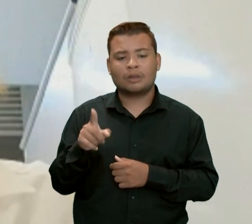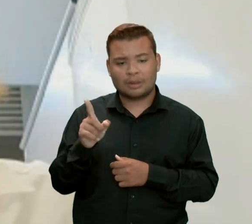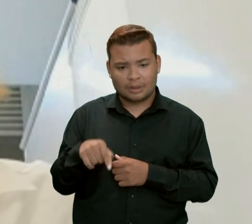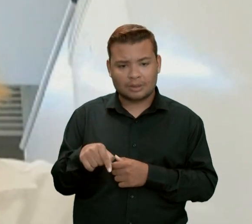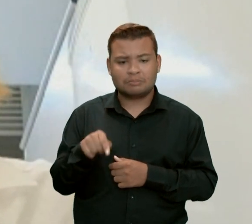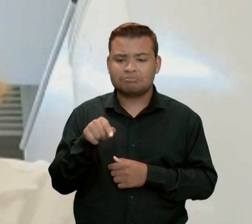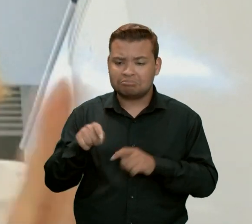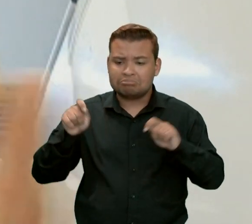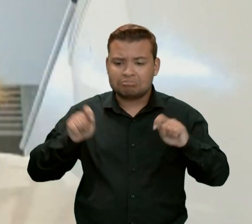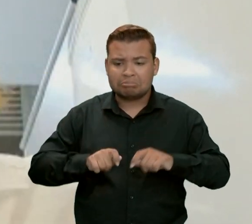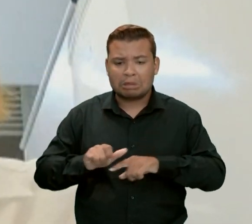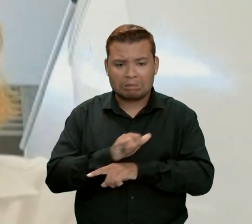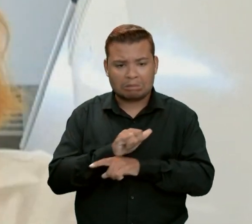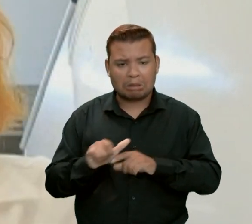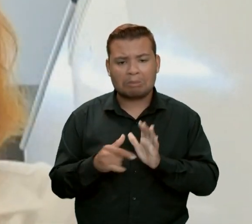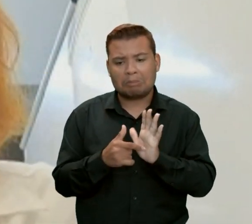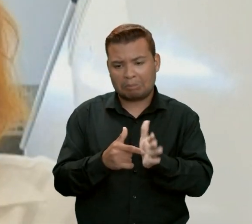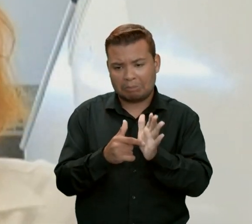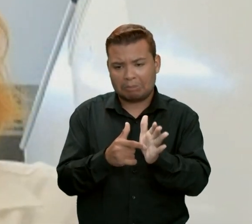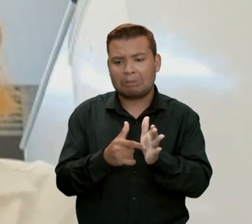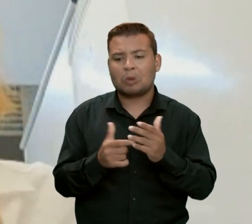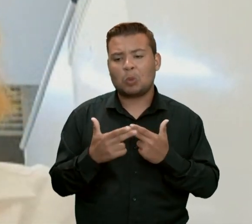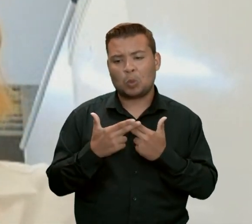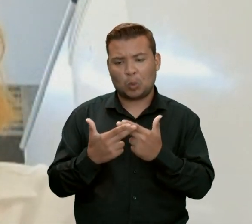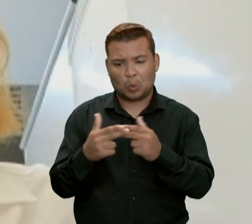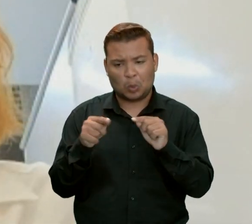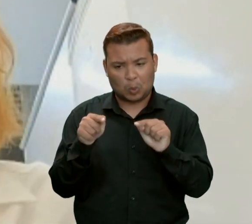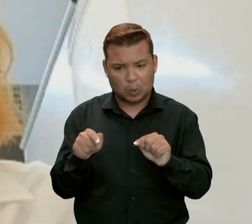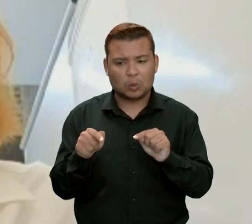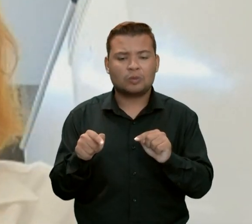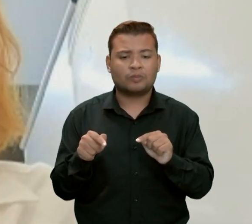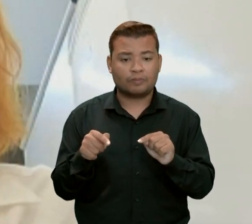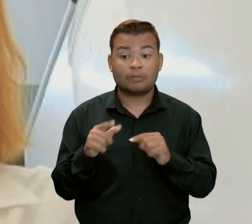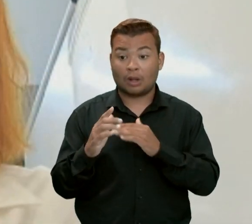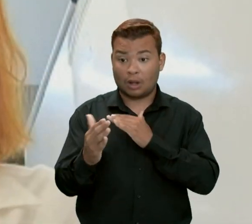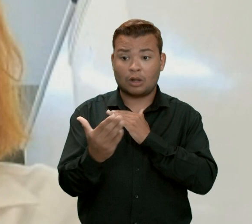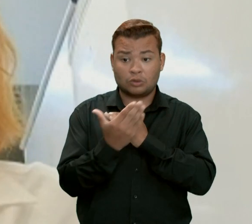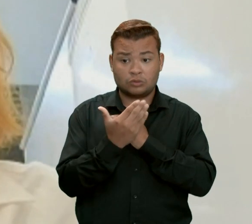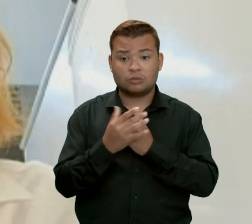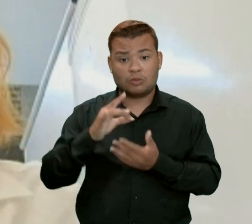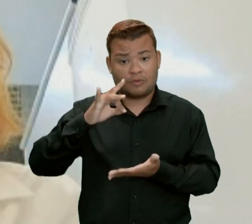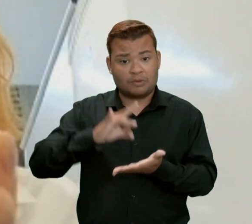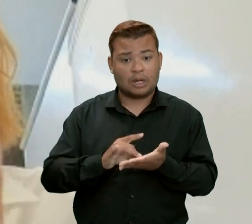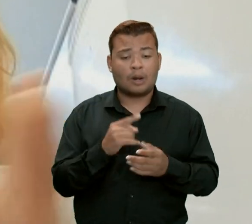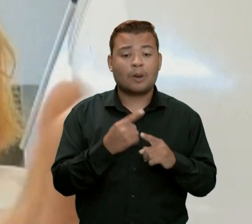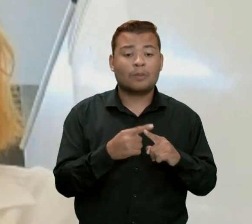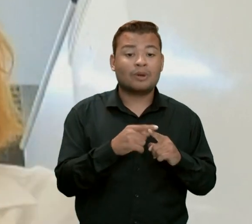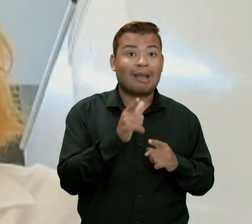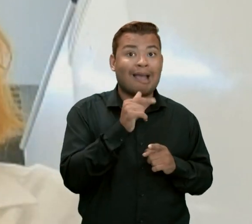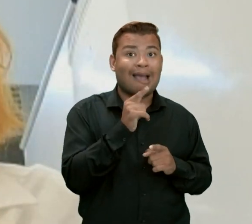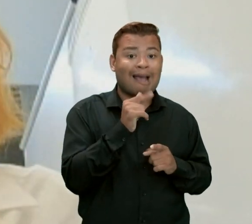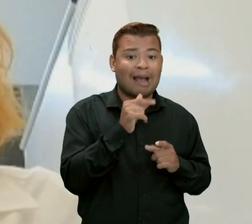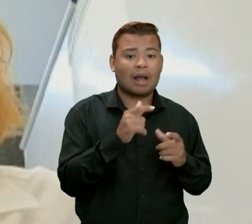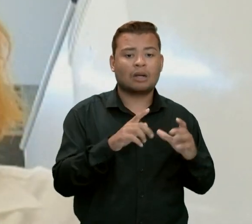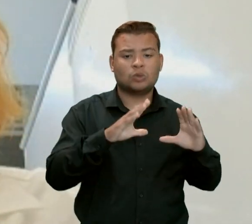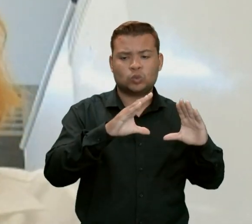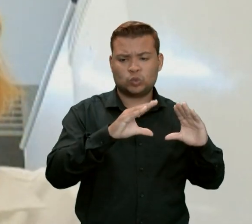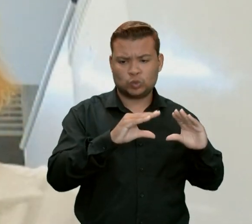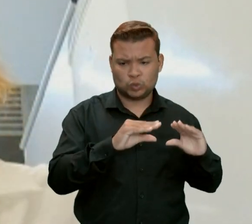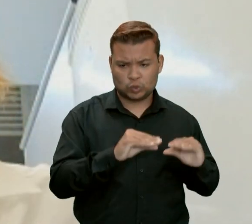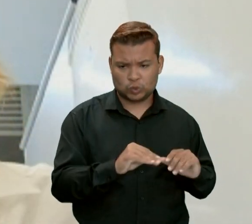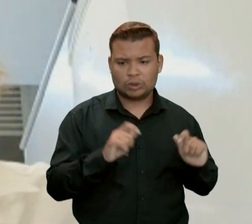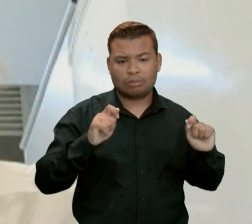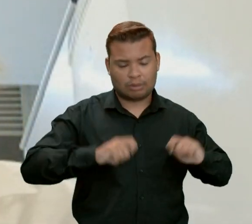instrumento, né? Utensílio, obrigada. Um utensílio que ajuda a retirar a água em excesso do